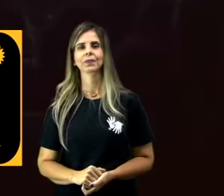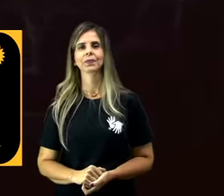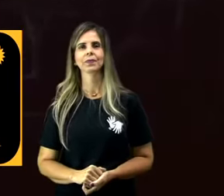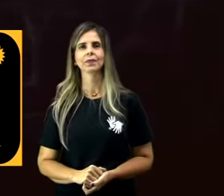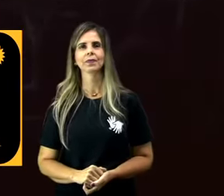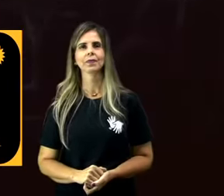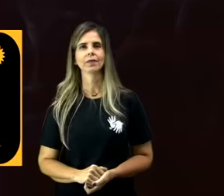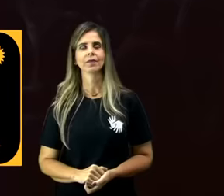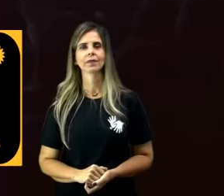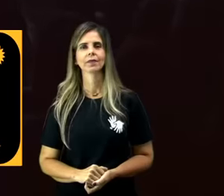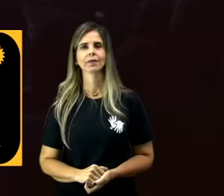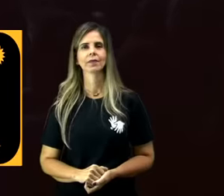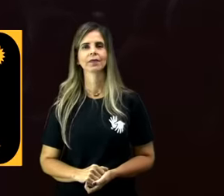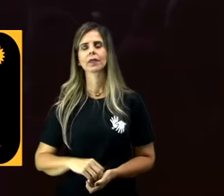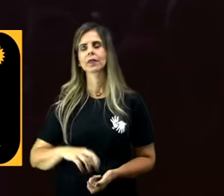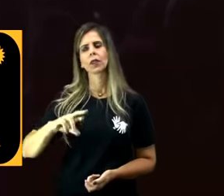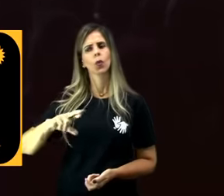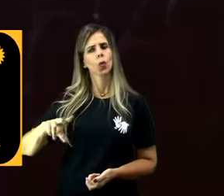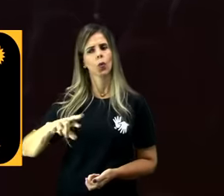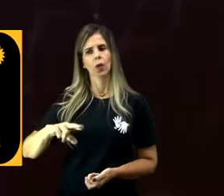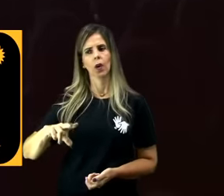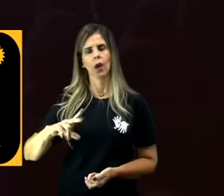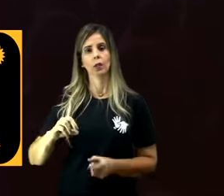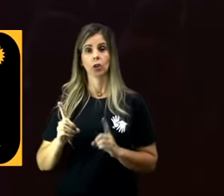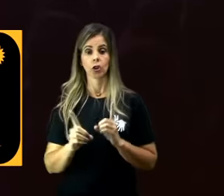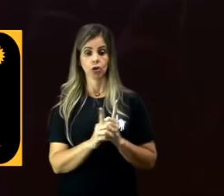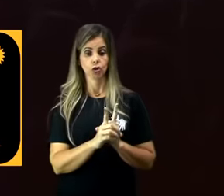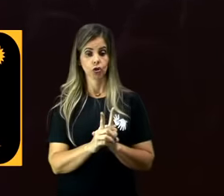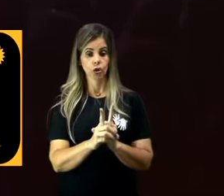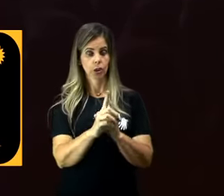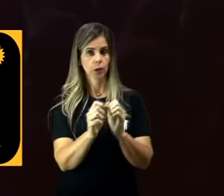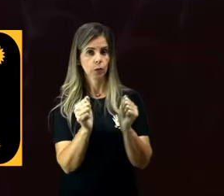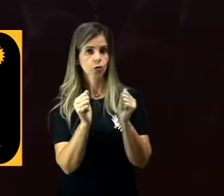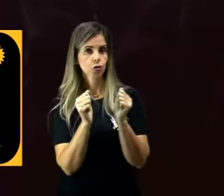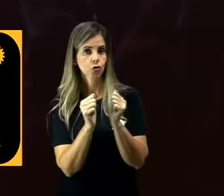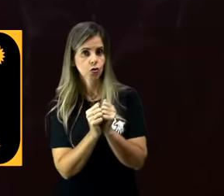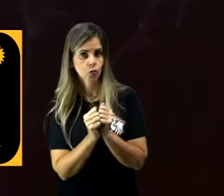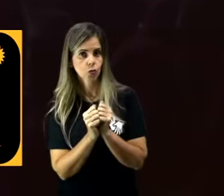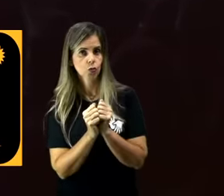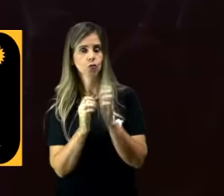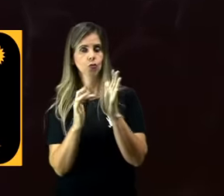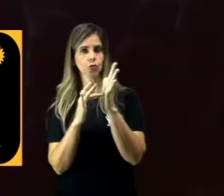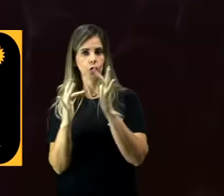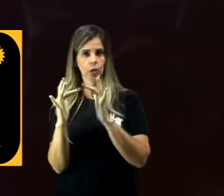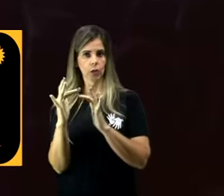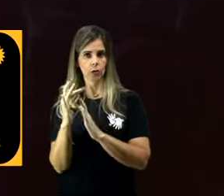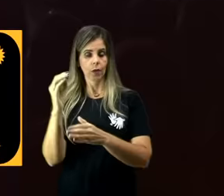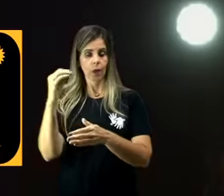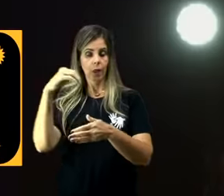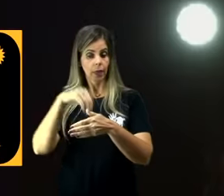Irmão, é lógico que não. Os discípulos estavam no barco porque eles tinham